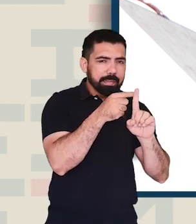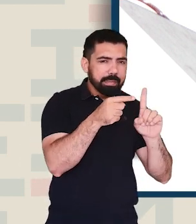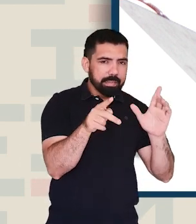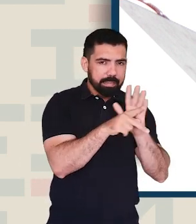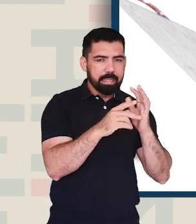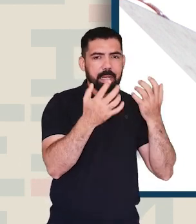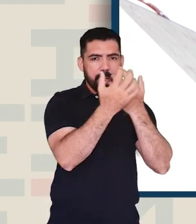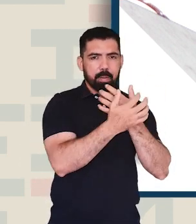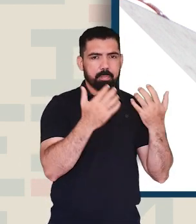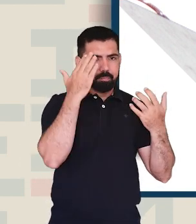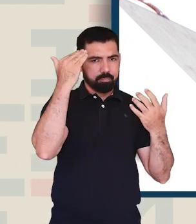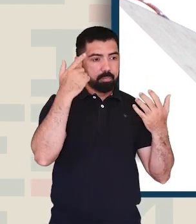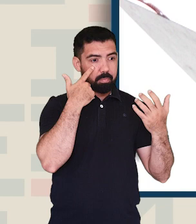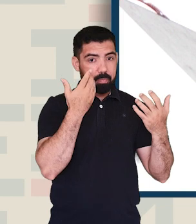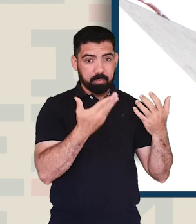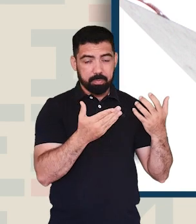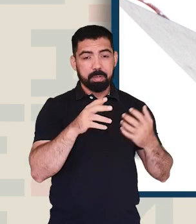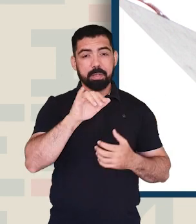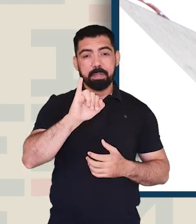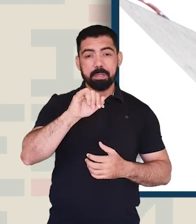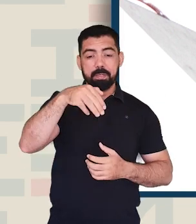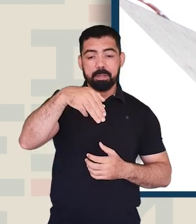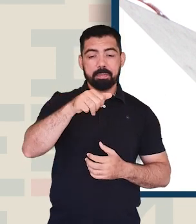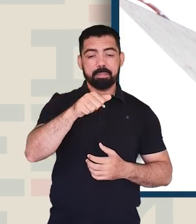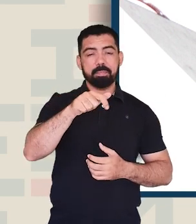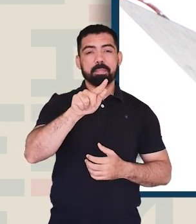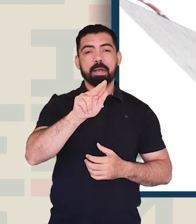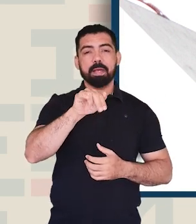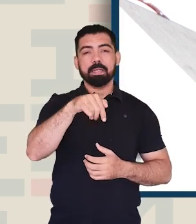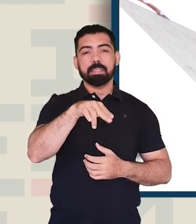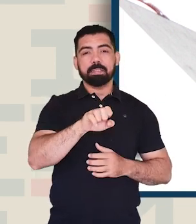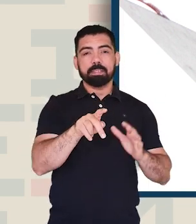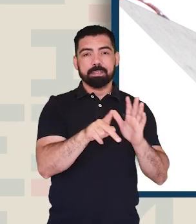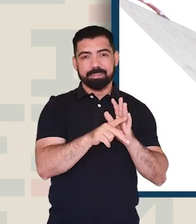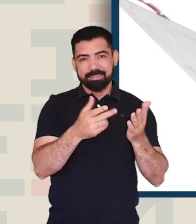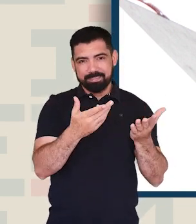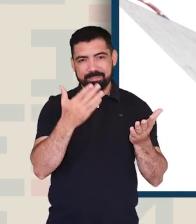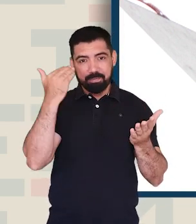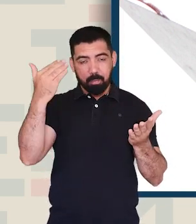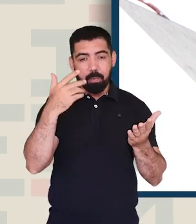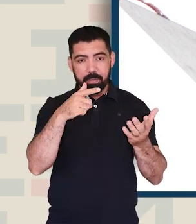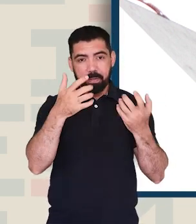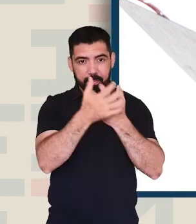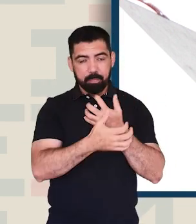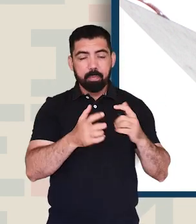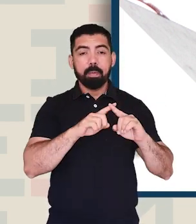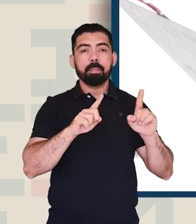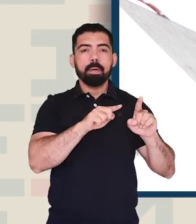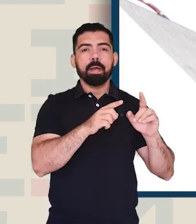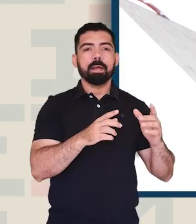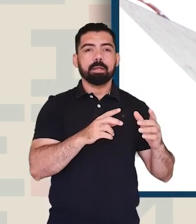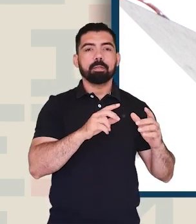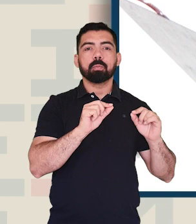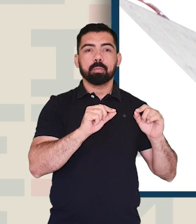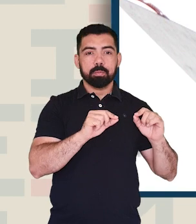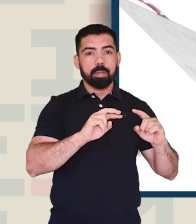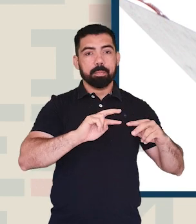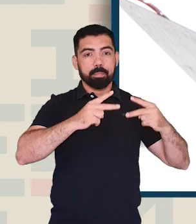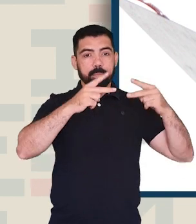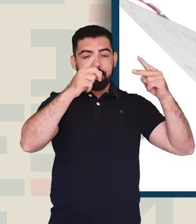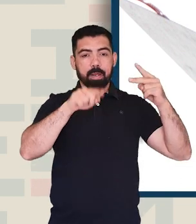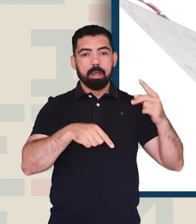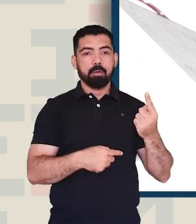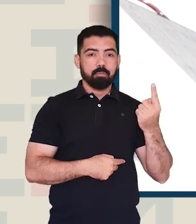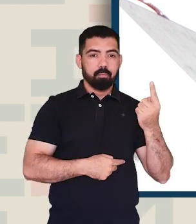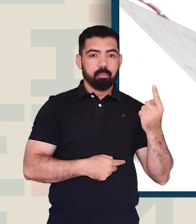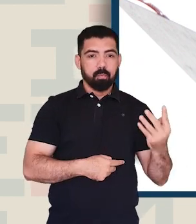de uma música conhecida, né? Que eu tô aqui, um trechozinho que parece com Imagine, de John Lennon. Ou seja, mas essa progressão chamada um quarto, ou seja, ela